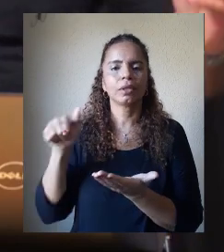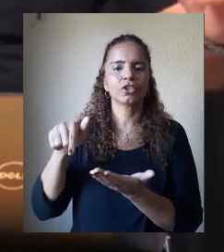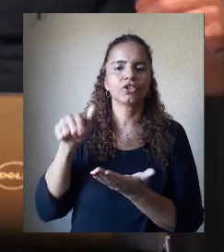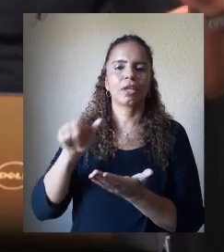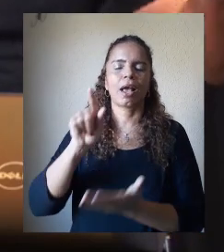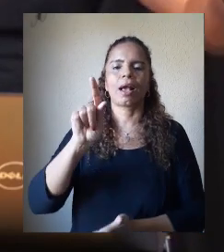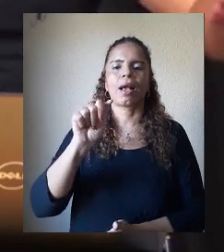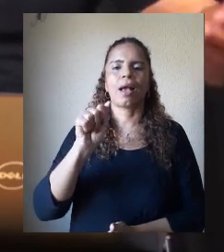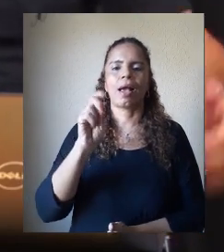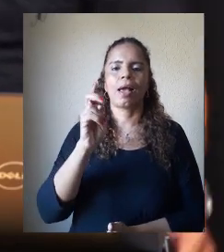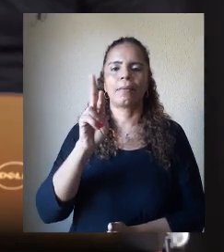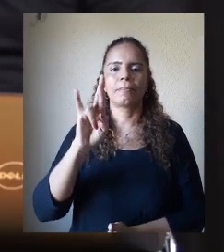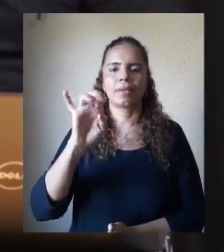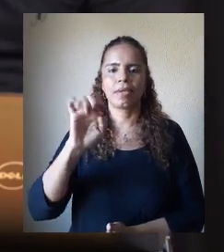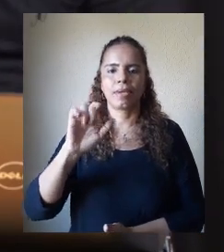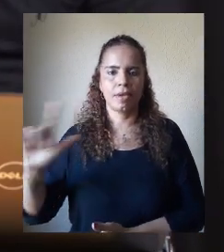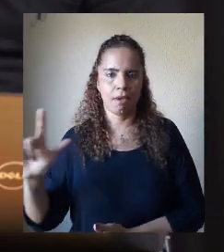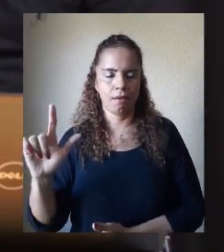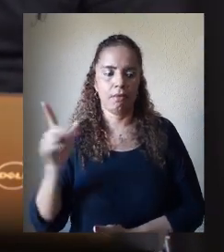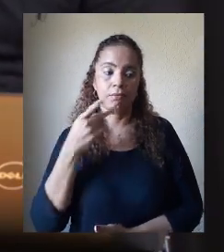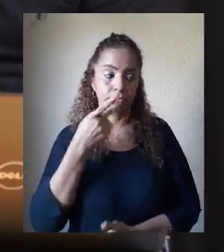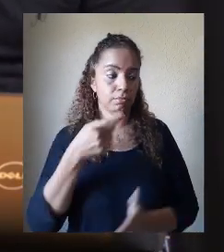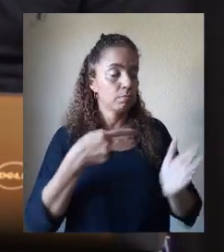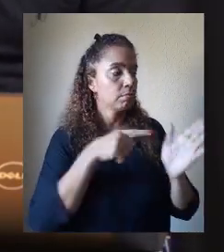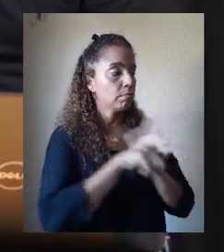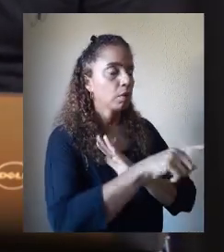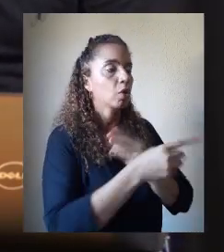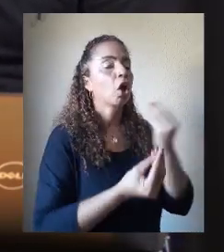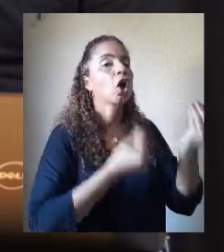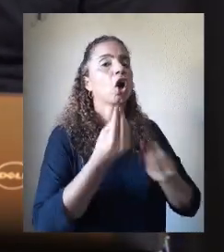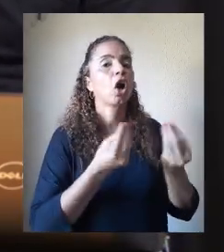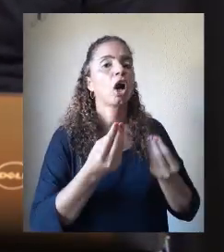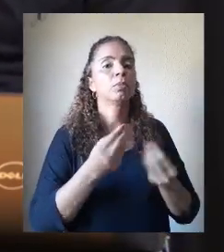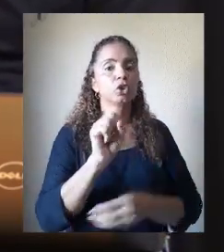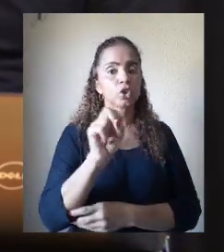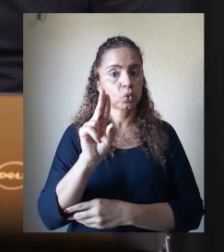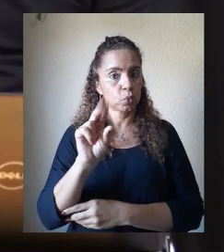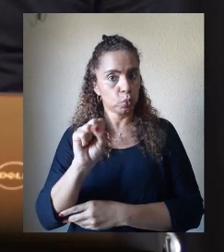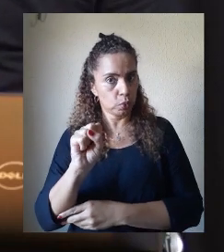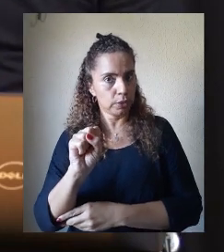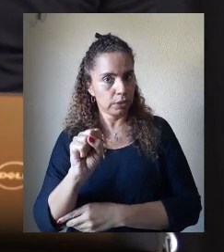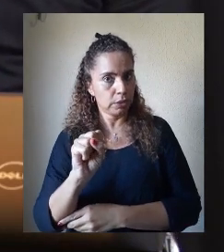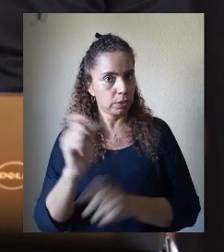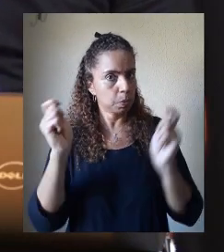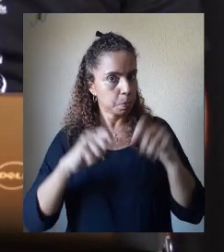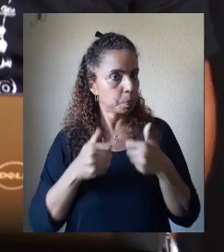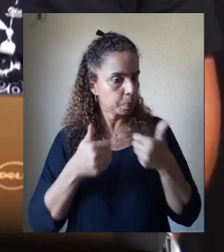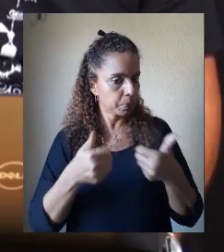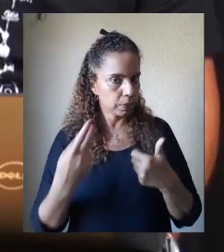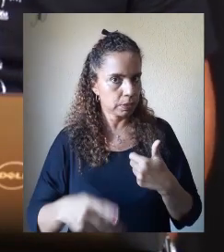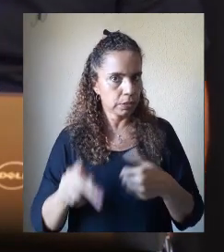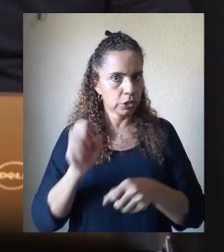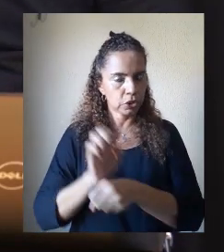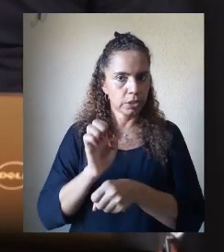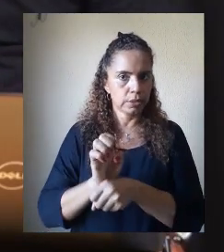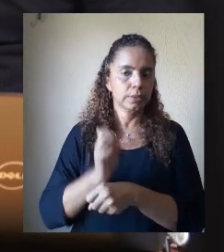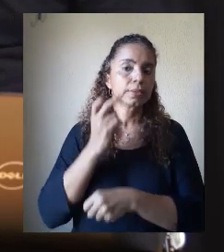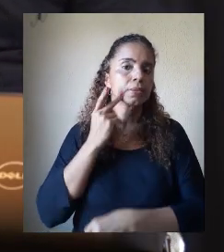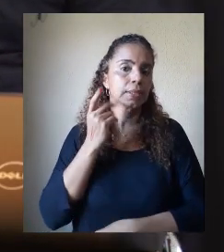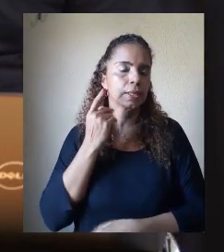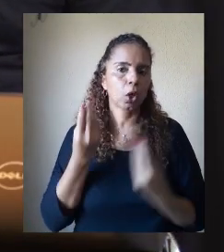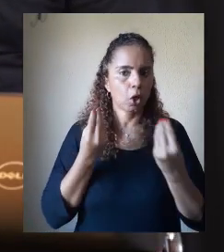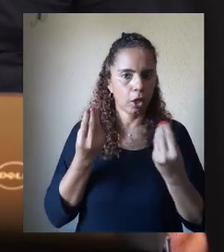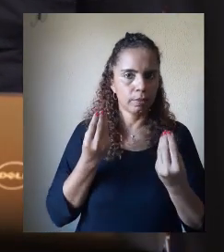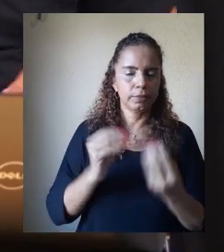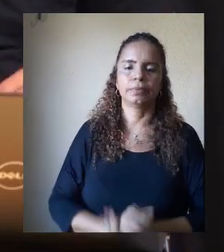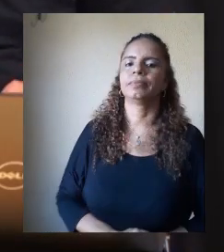envolve o outro tema que a gente vai tratar aqui, que é como está a capacidade do SUS para lidar com a pandemia aqui no Ceará especificamente. Perfeito.